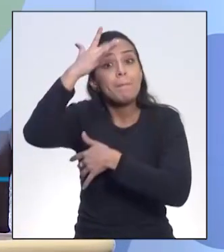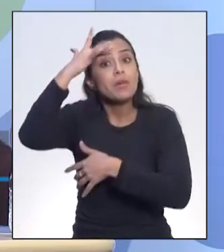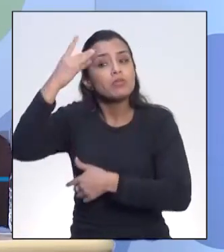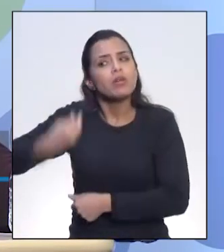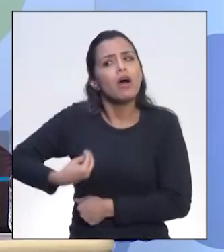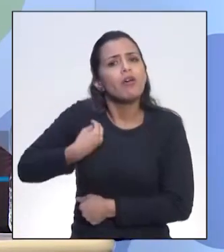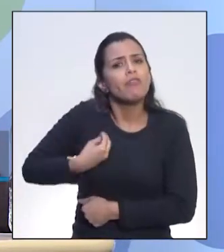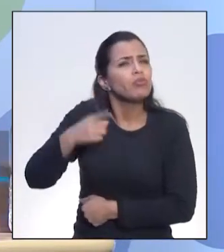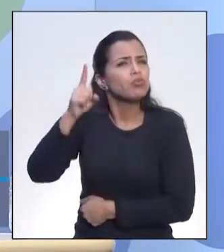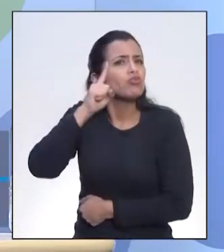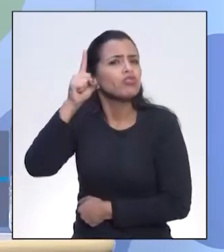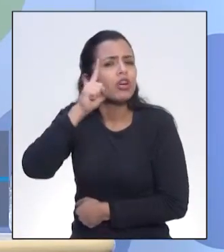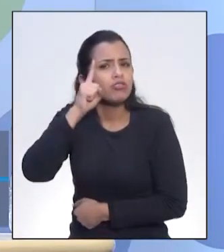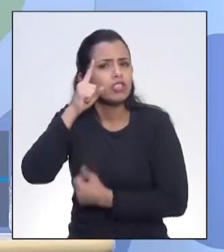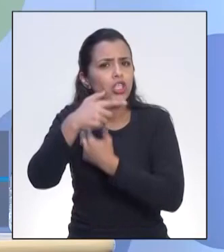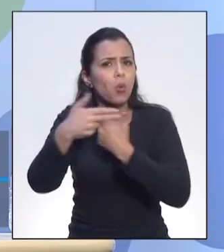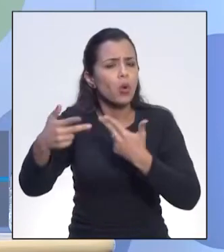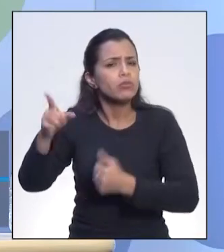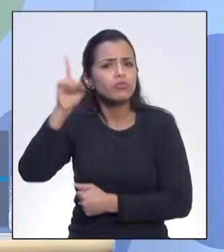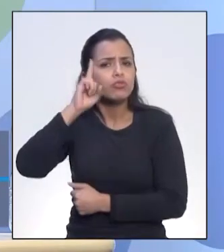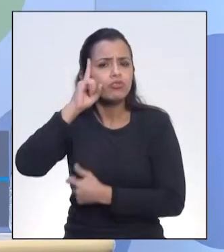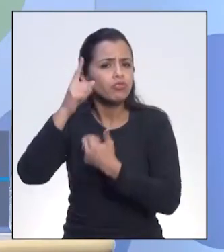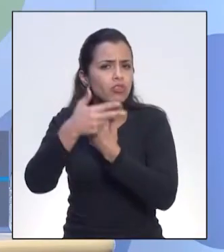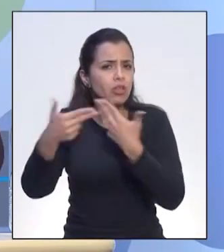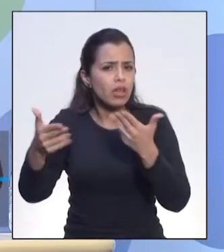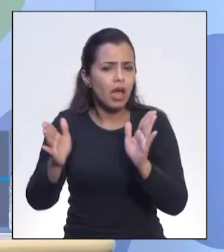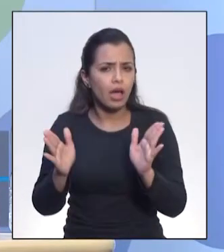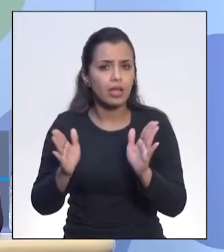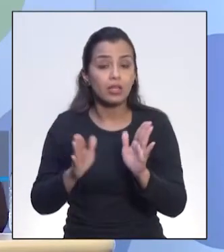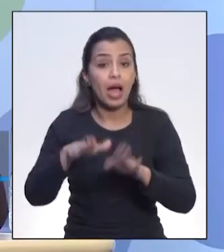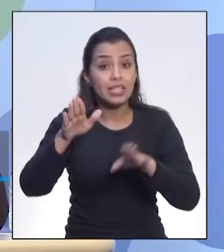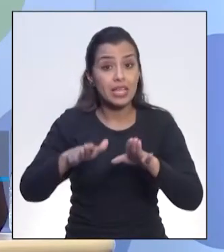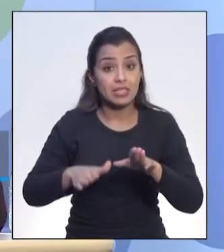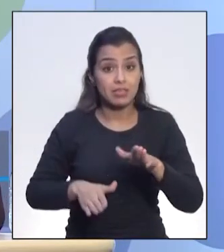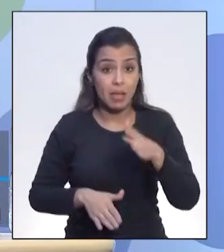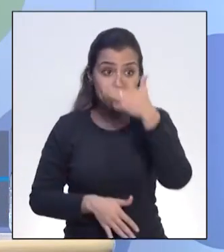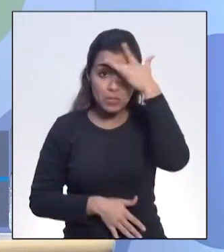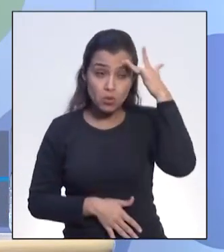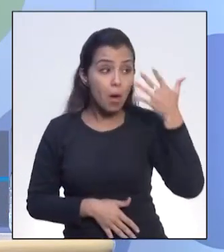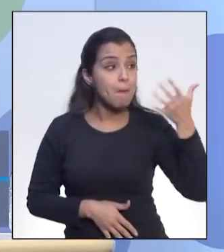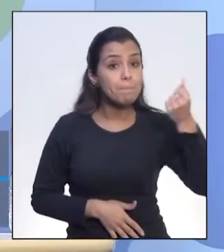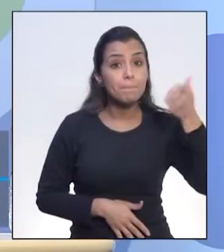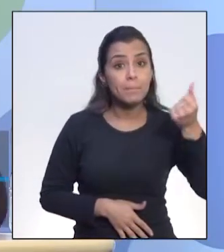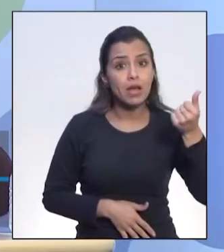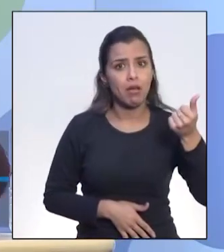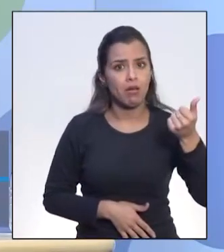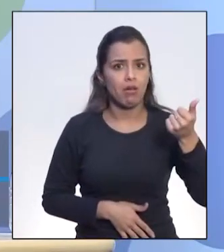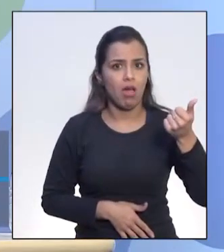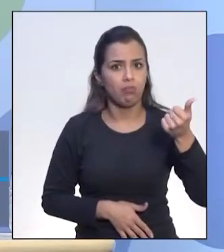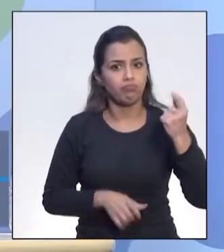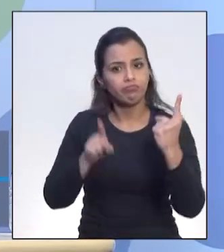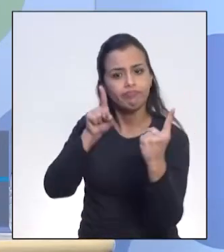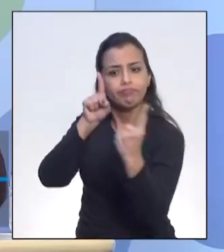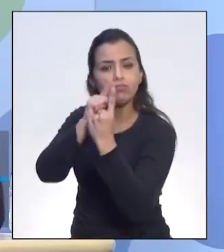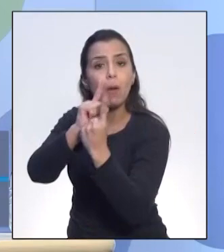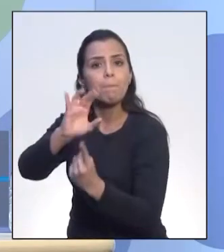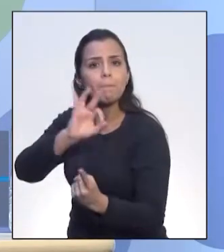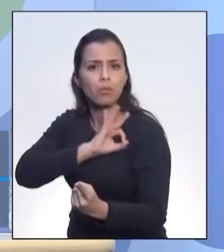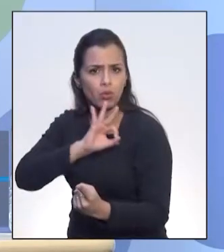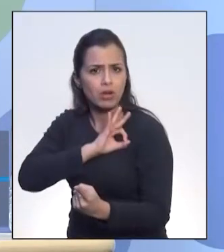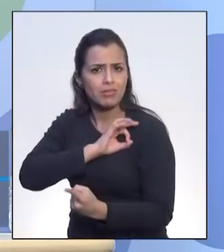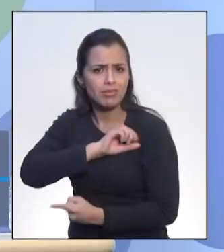no dia a dia, sobre as situações em que uma pessoa branca é abordada muito menos do que uma pessoa negra, e